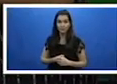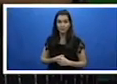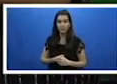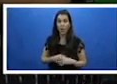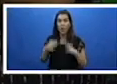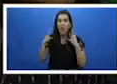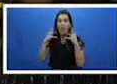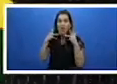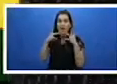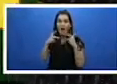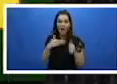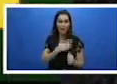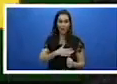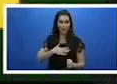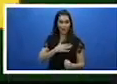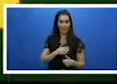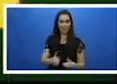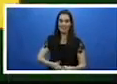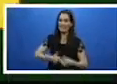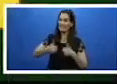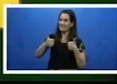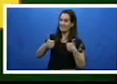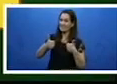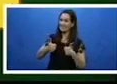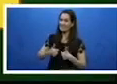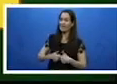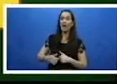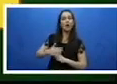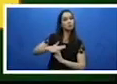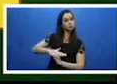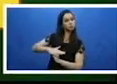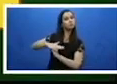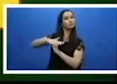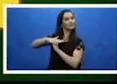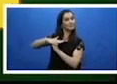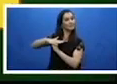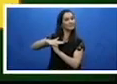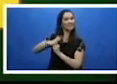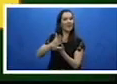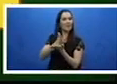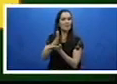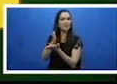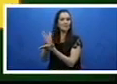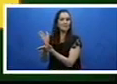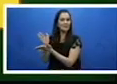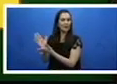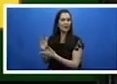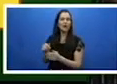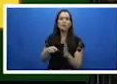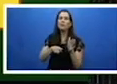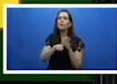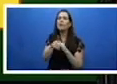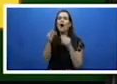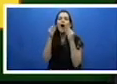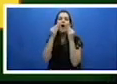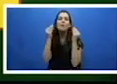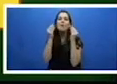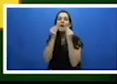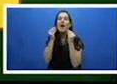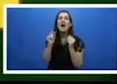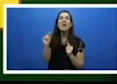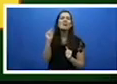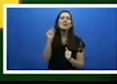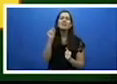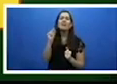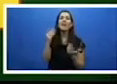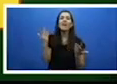O leão gostou, ficou satisfeito com a repartição e perguntou à raposa